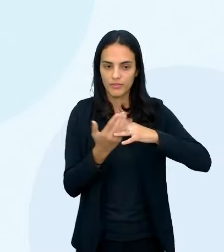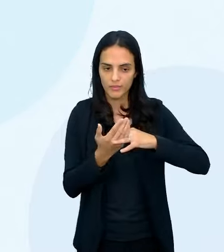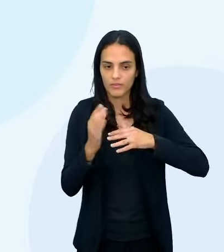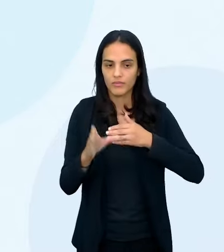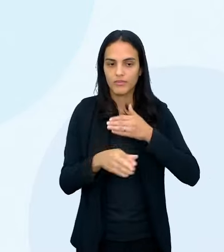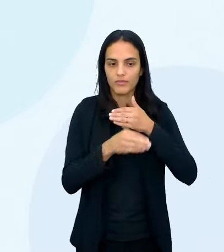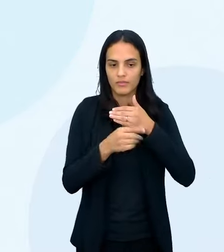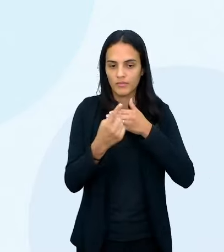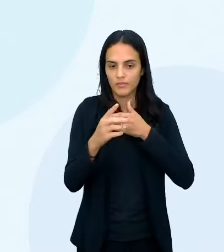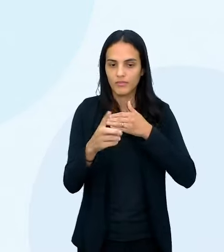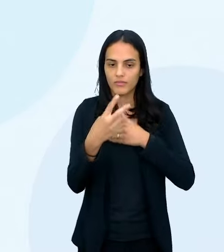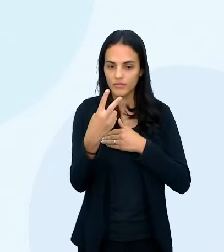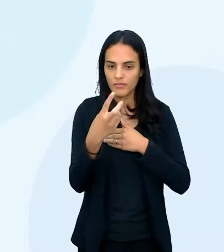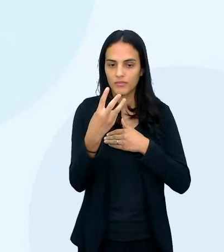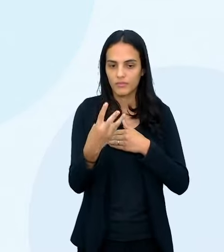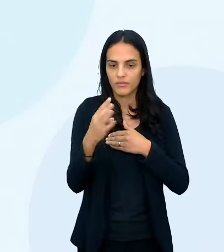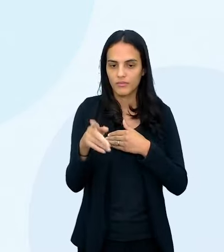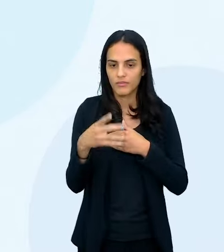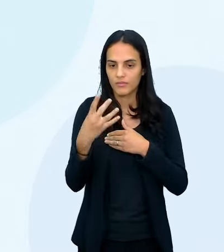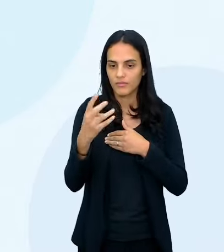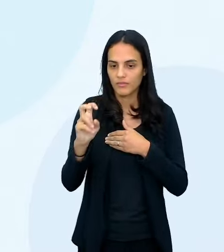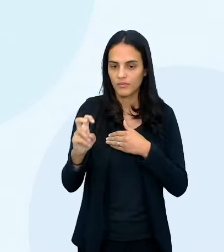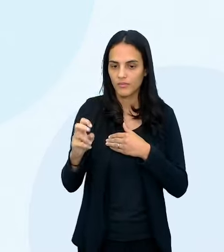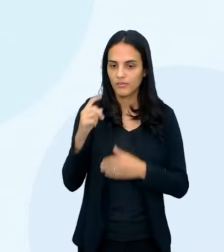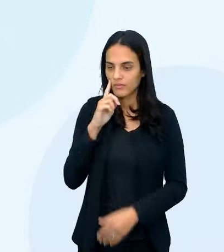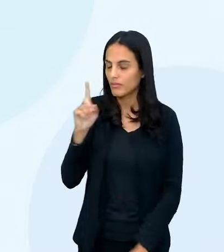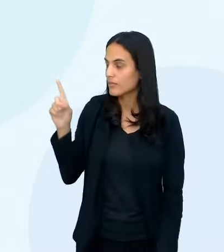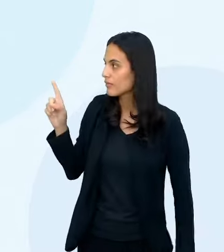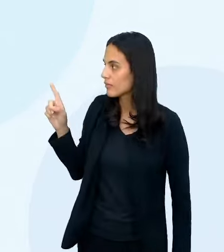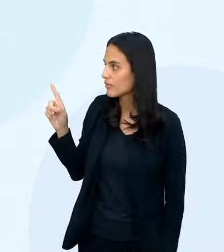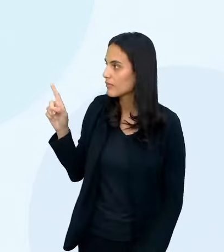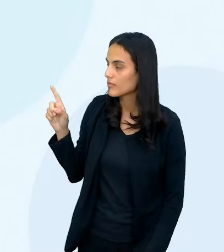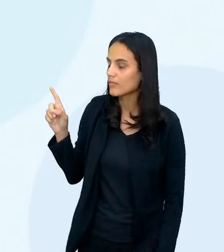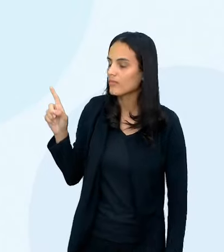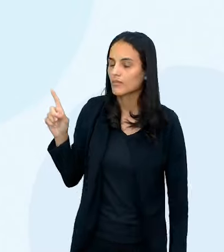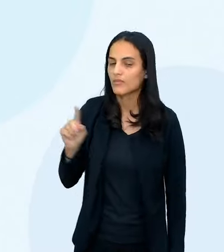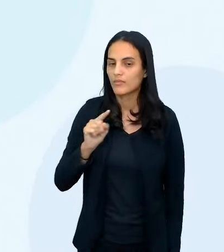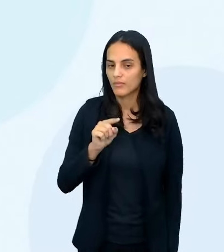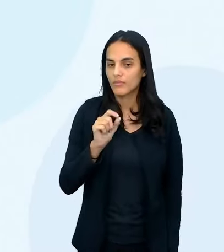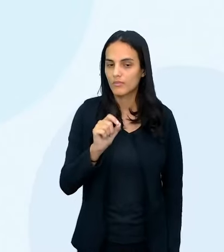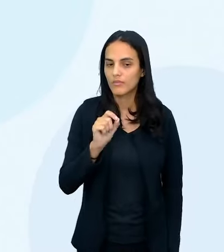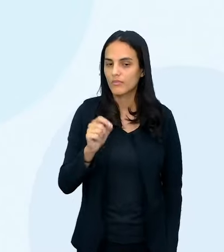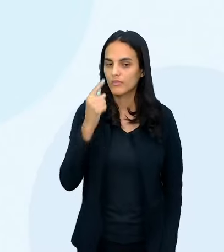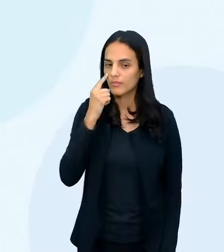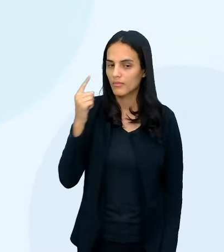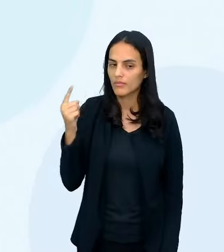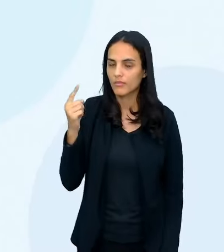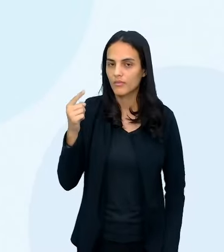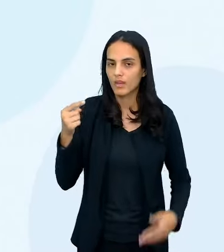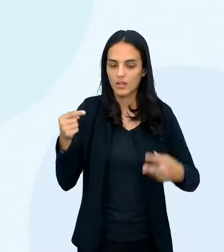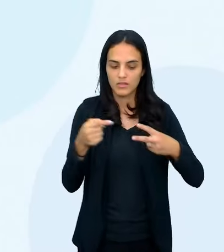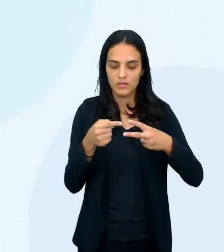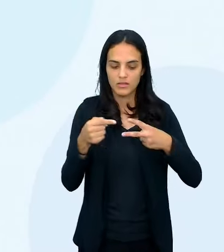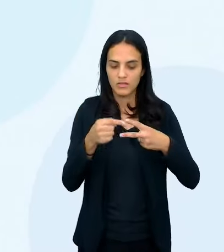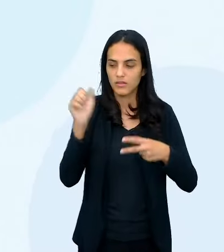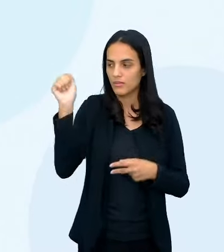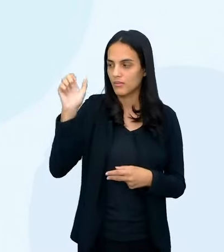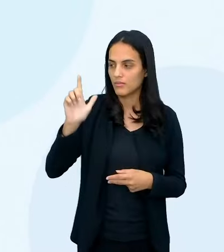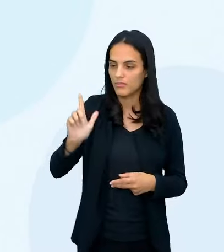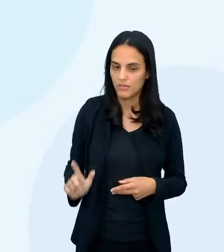componente 1, 2, 3, 4 e 5. Então, você alinha a setinha azul, as